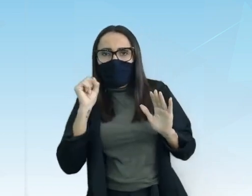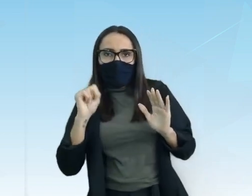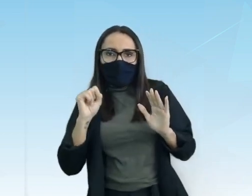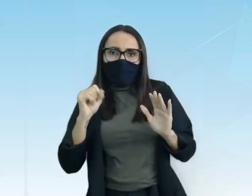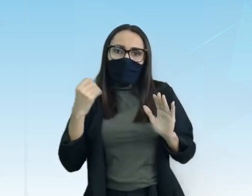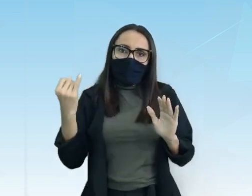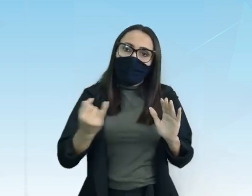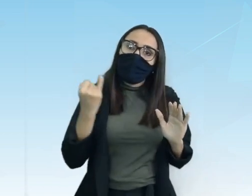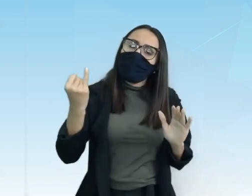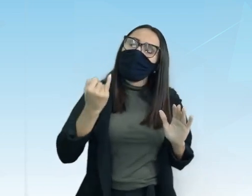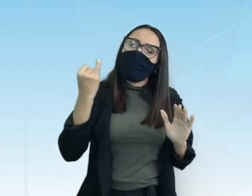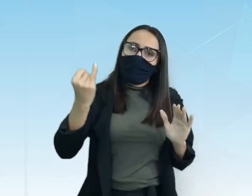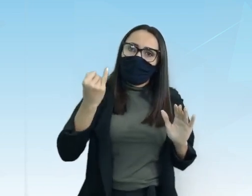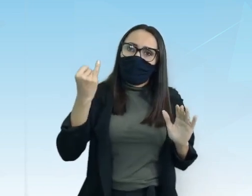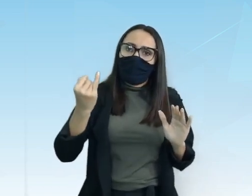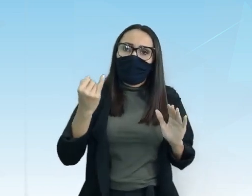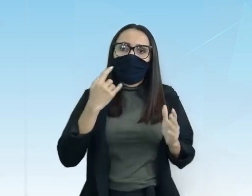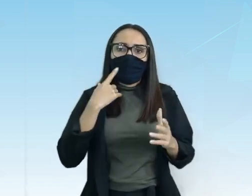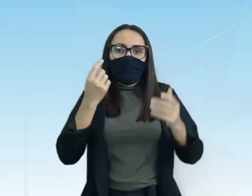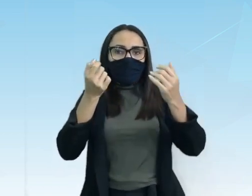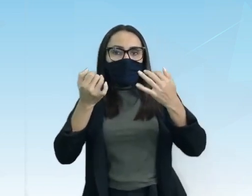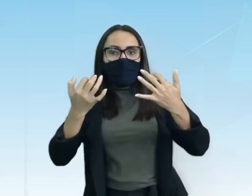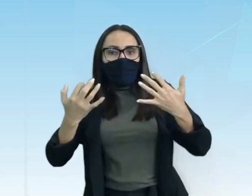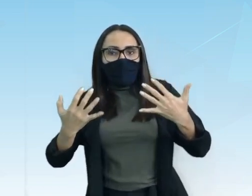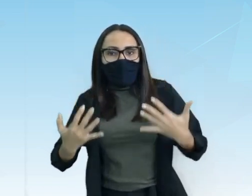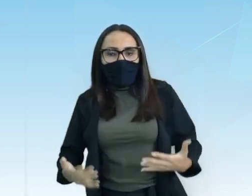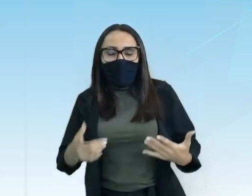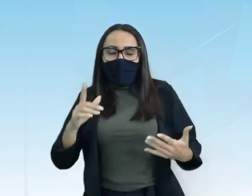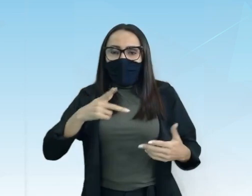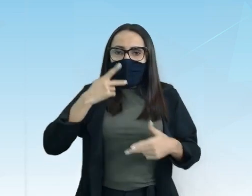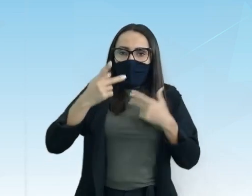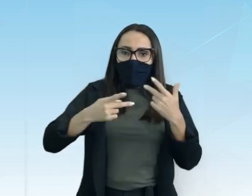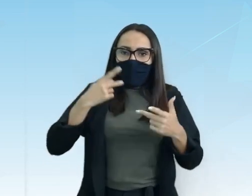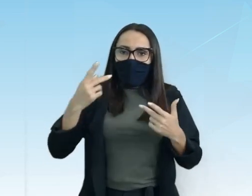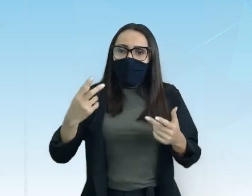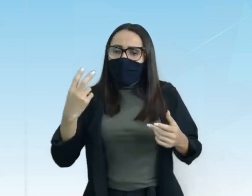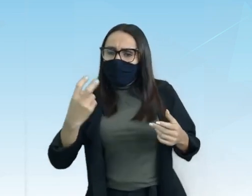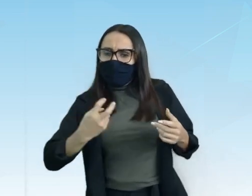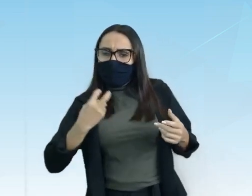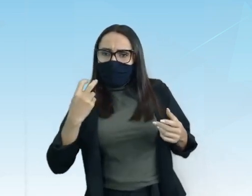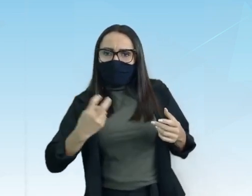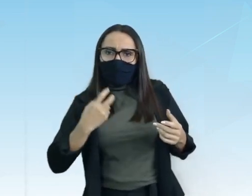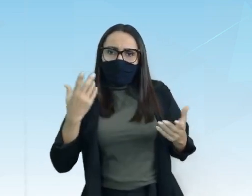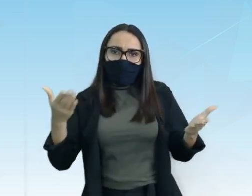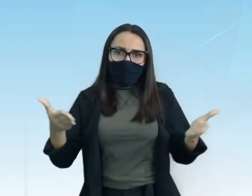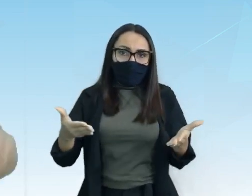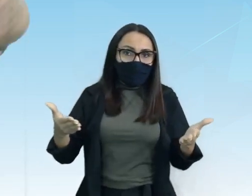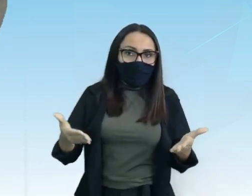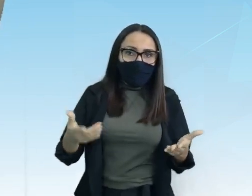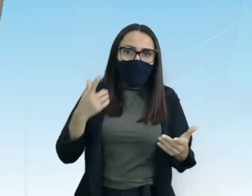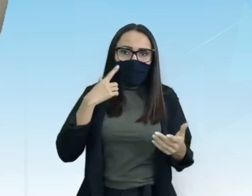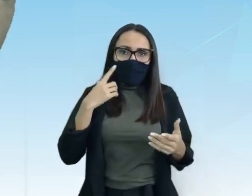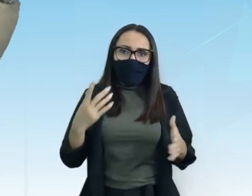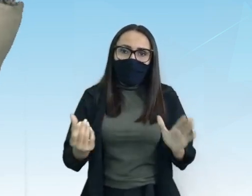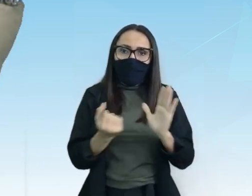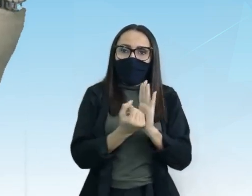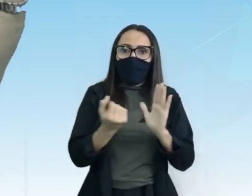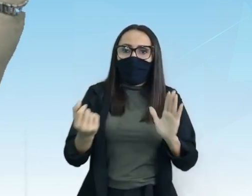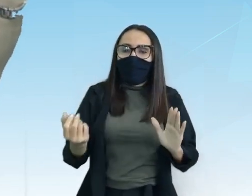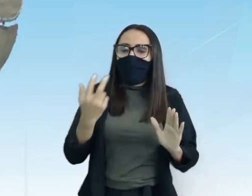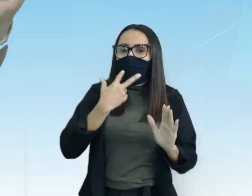é importante salientar, certo? Que quando a gente fala de oralidade aqui, nesse caso, são as marcas da